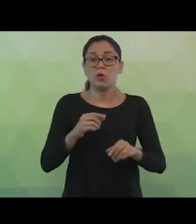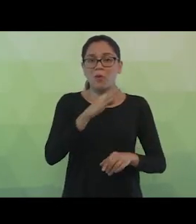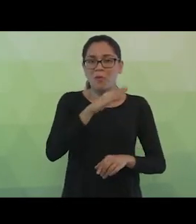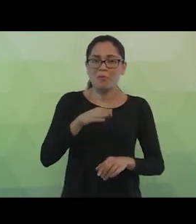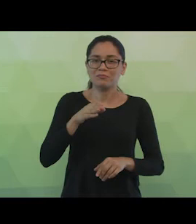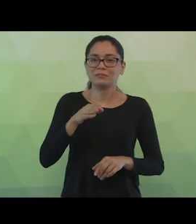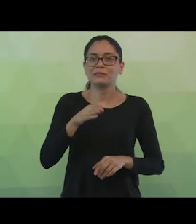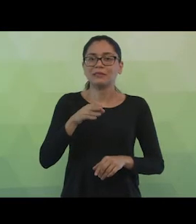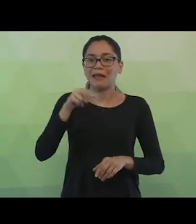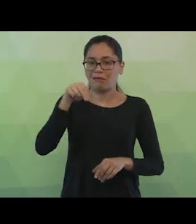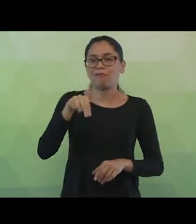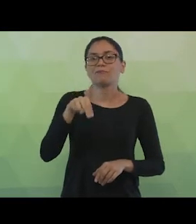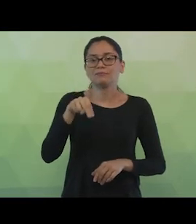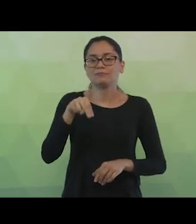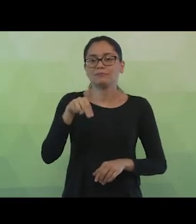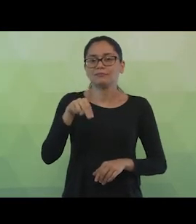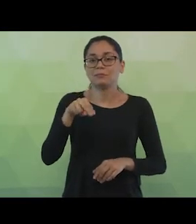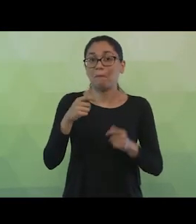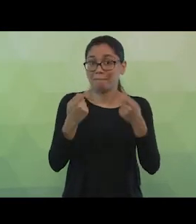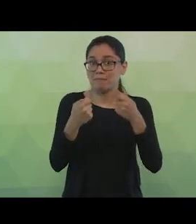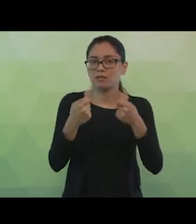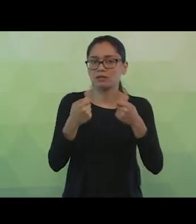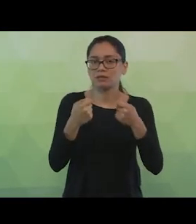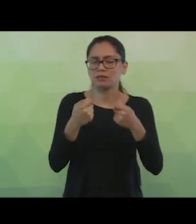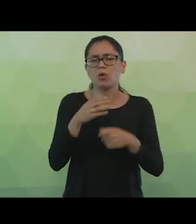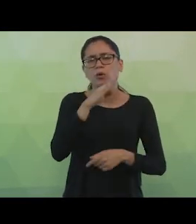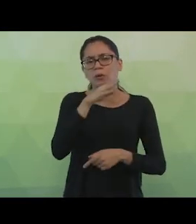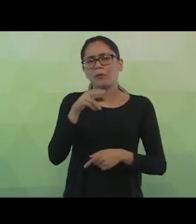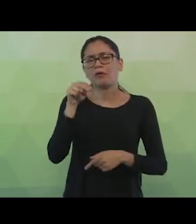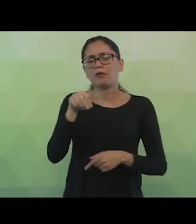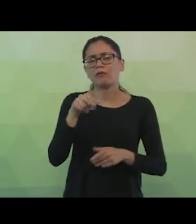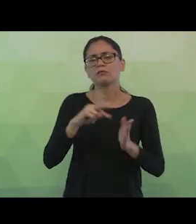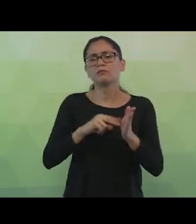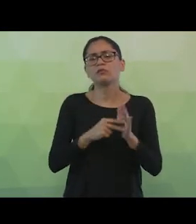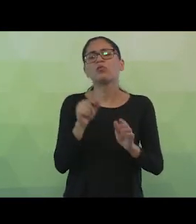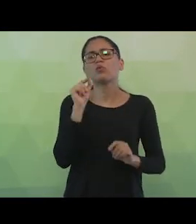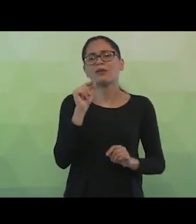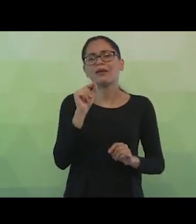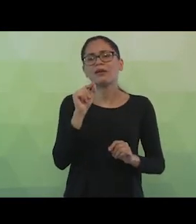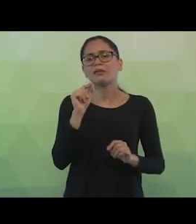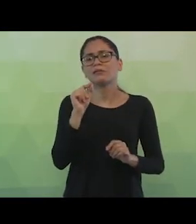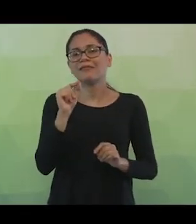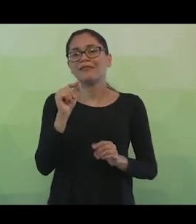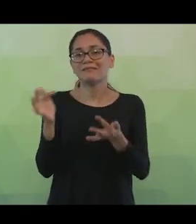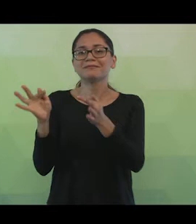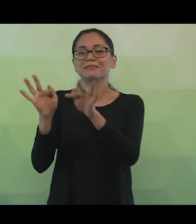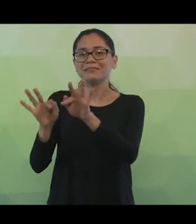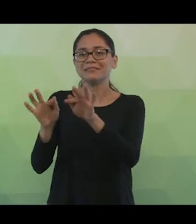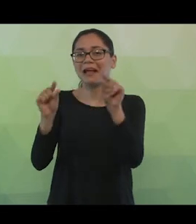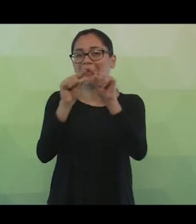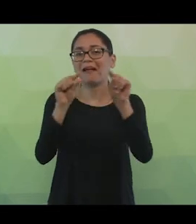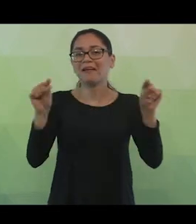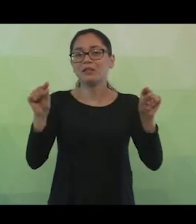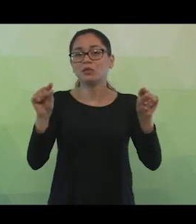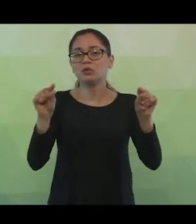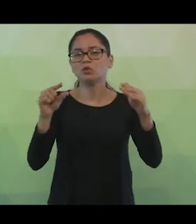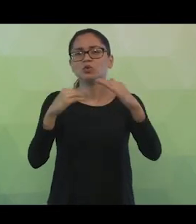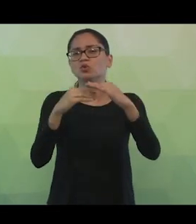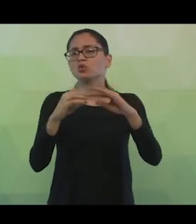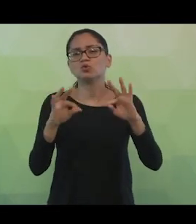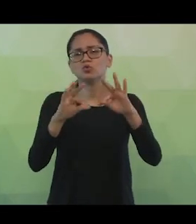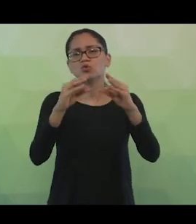contrabarra N. Essa contrabarra N é uma quebra de linha. Quer dizer que tudo que